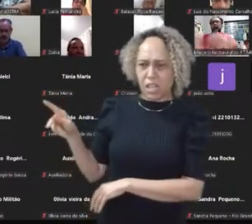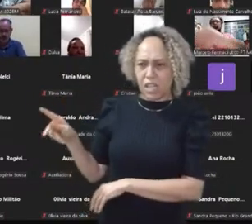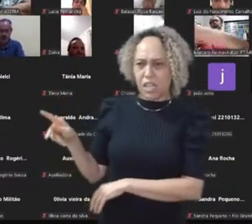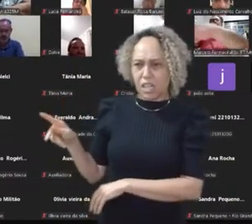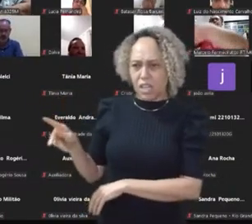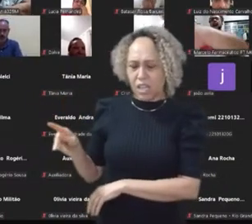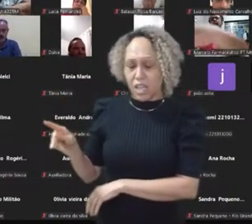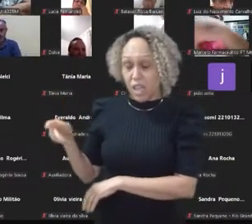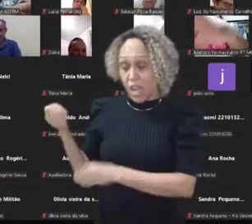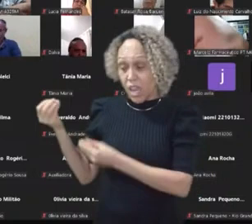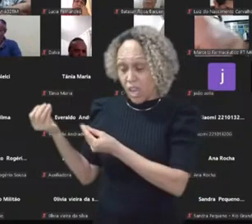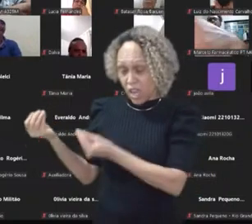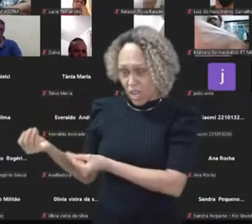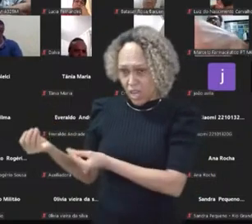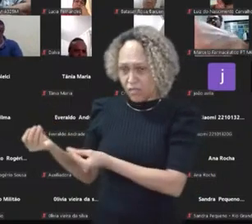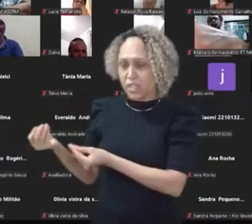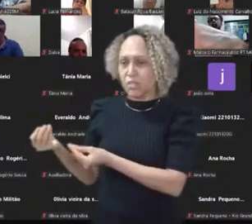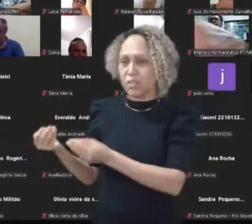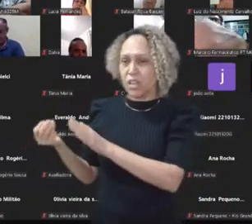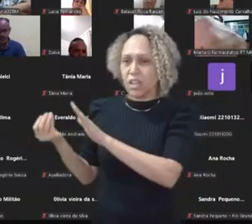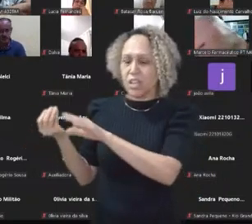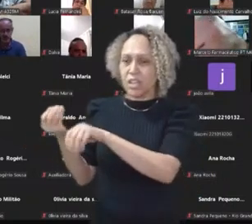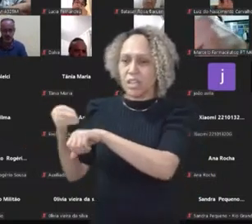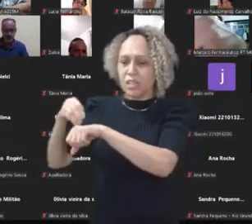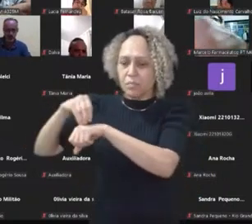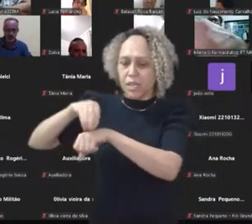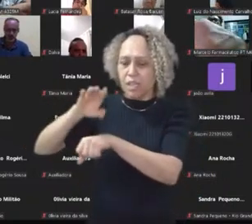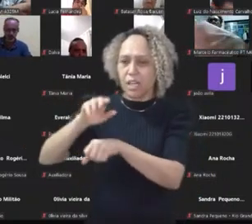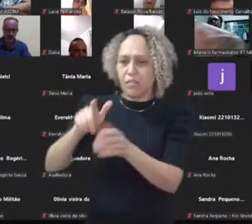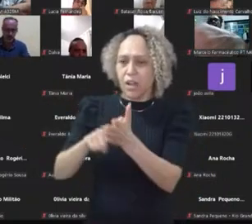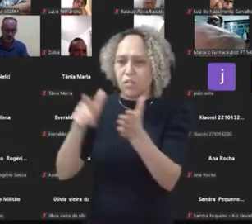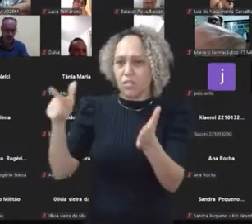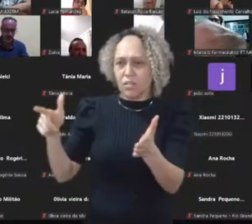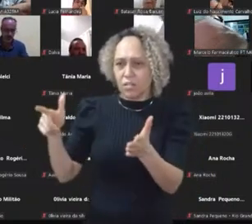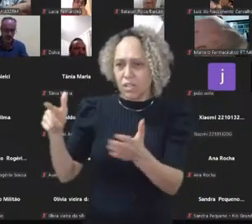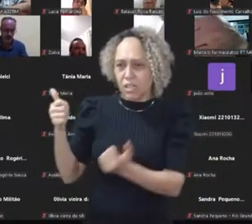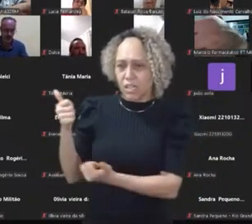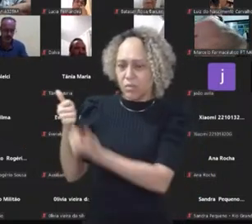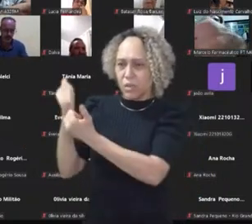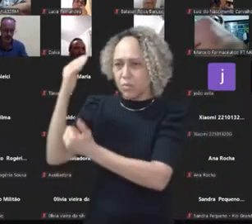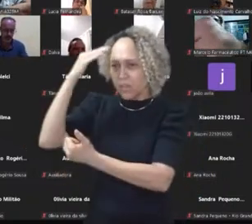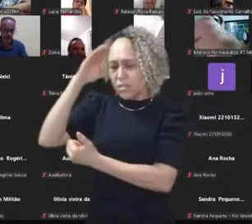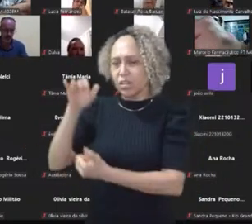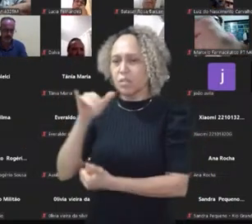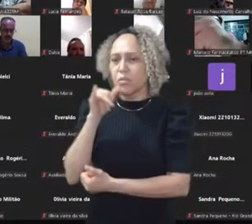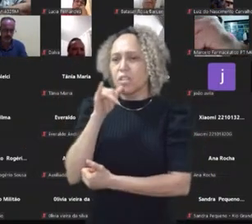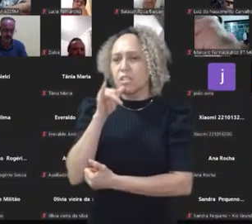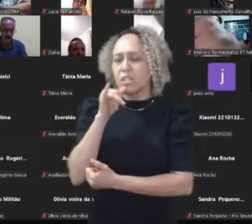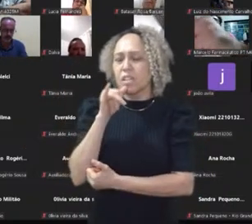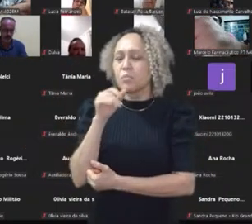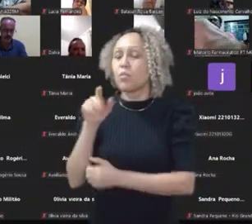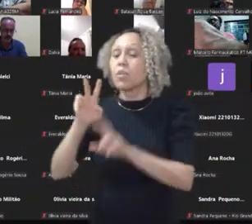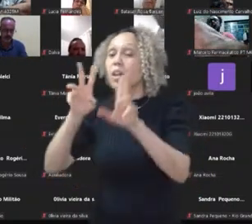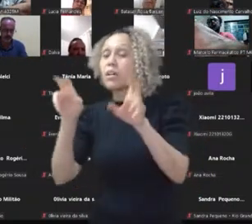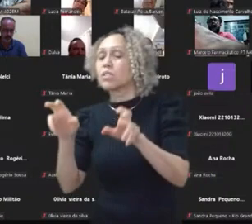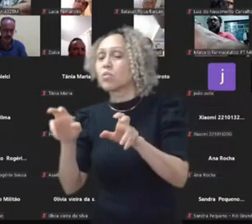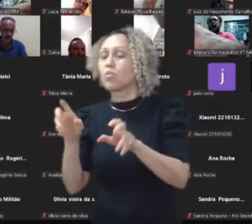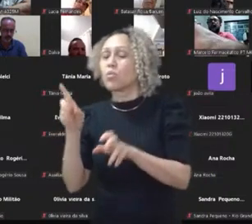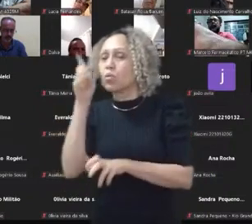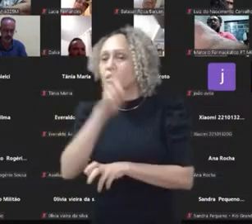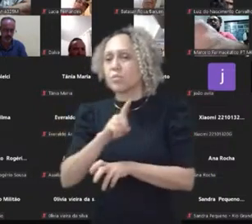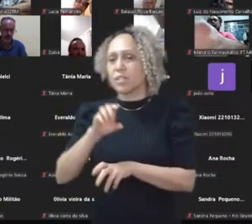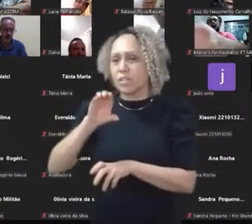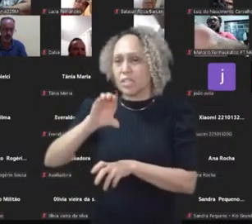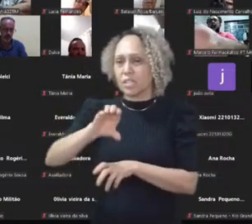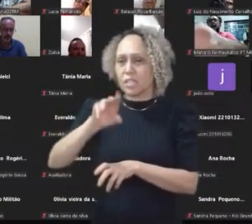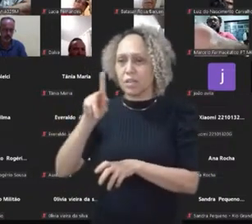jornalistas influenciadores bolsonaristas qual era o tópico do dia eh a CPI das fake News que foi em 2020 chegou até a pegar